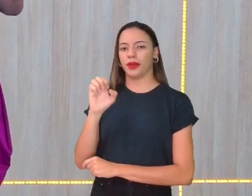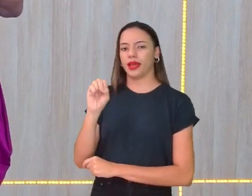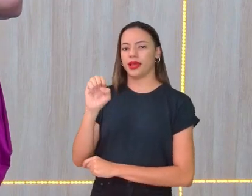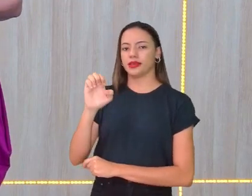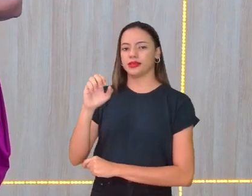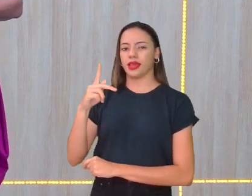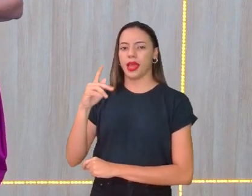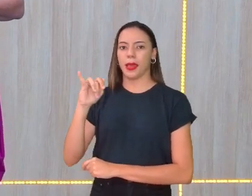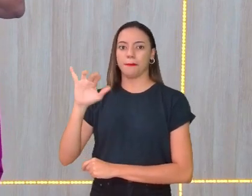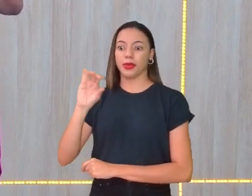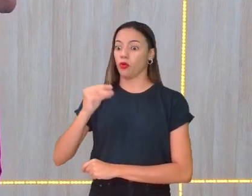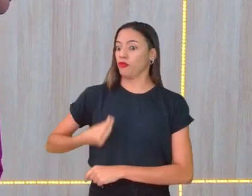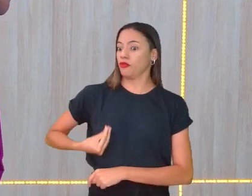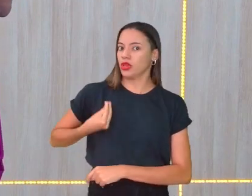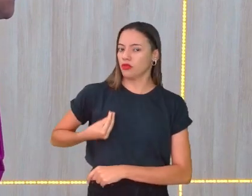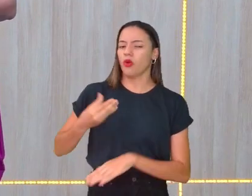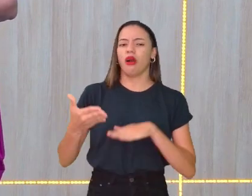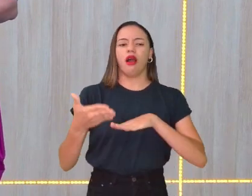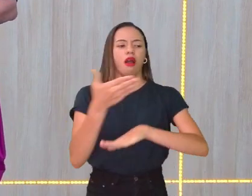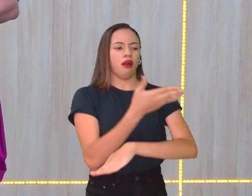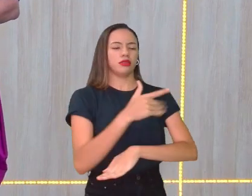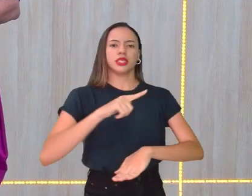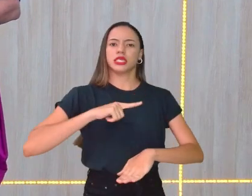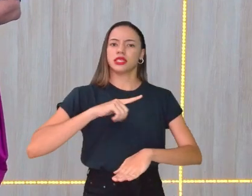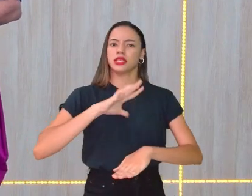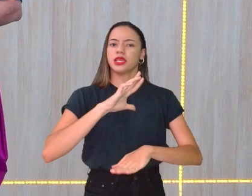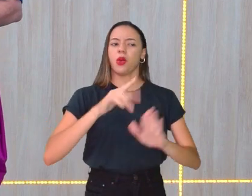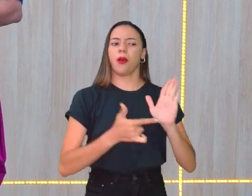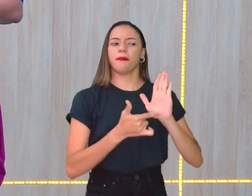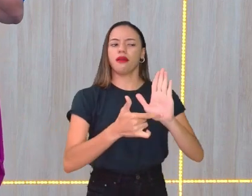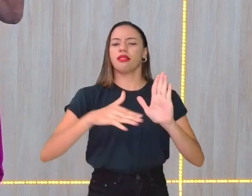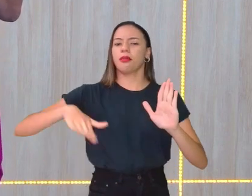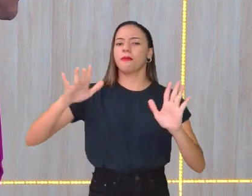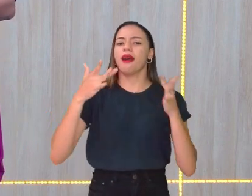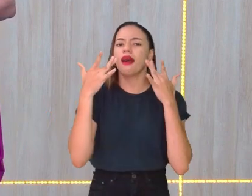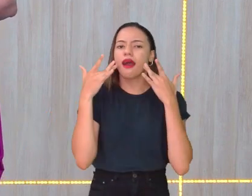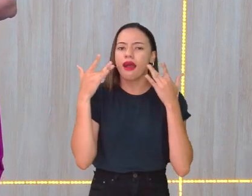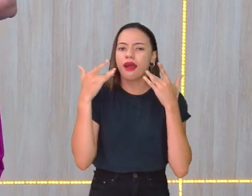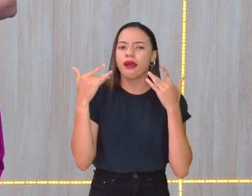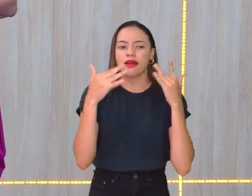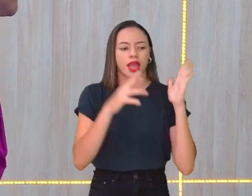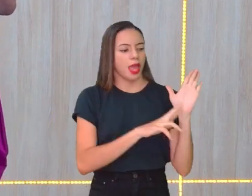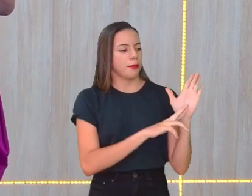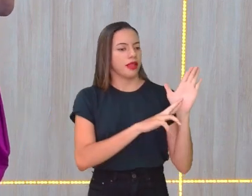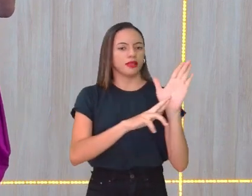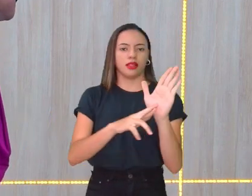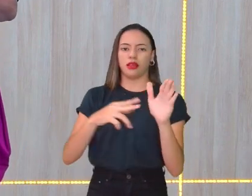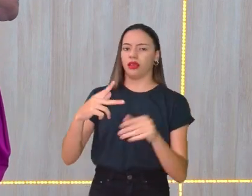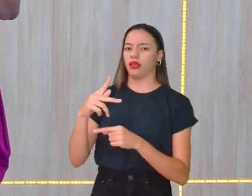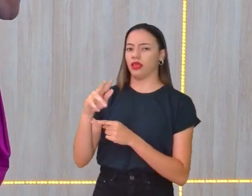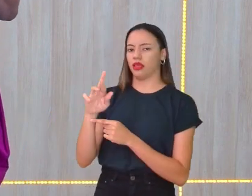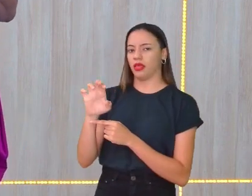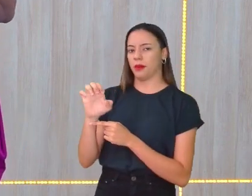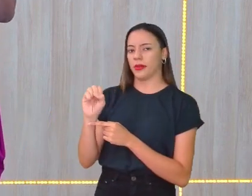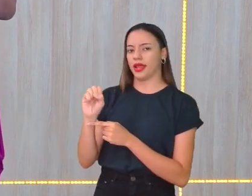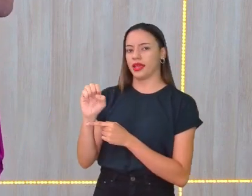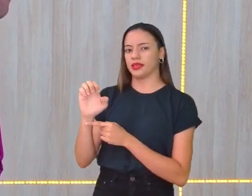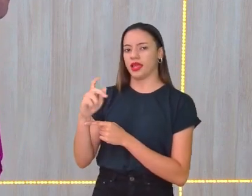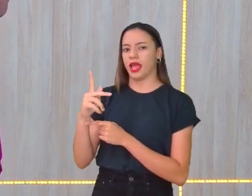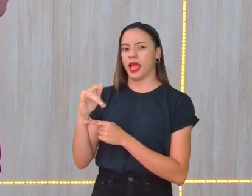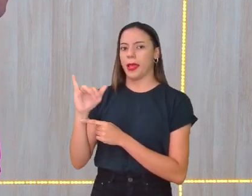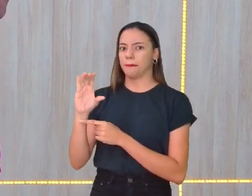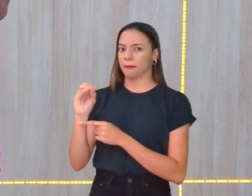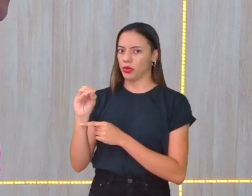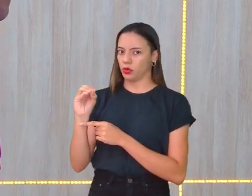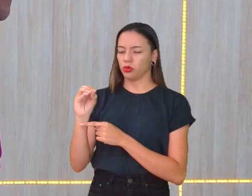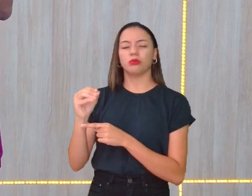mais teatral e fazia a representação do presépio. Depois, com o passar dos anos, porque o pastoril é